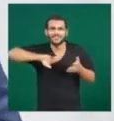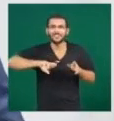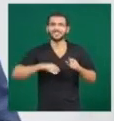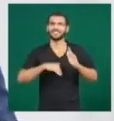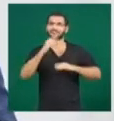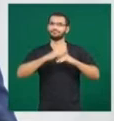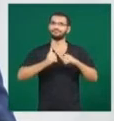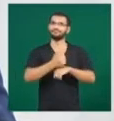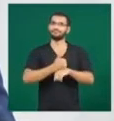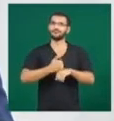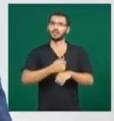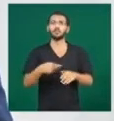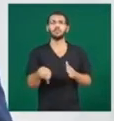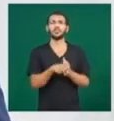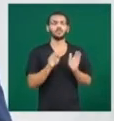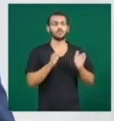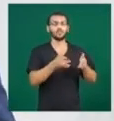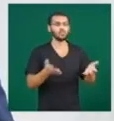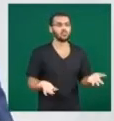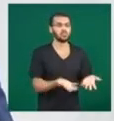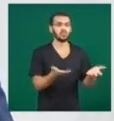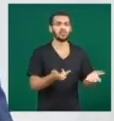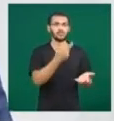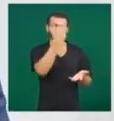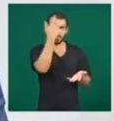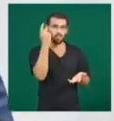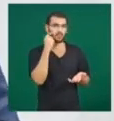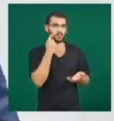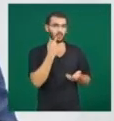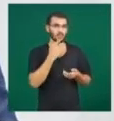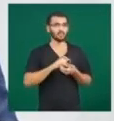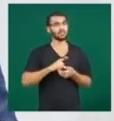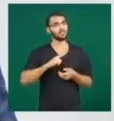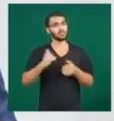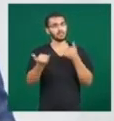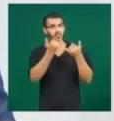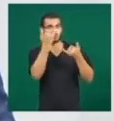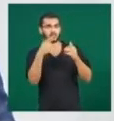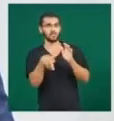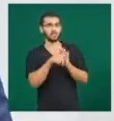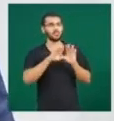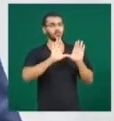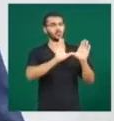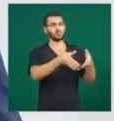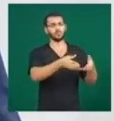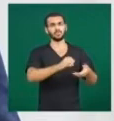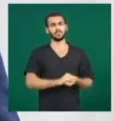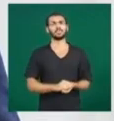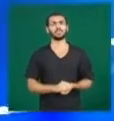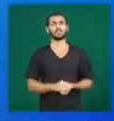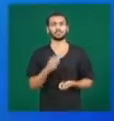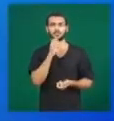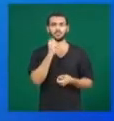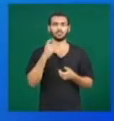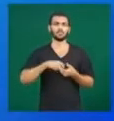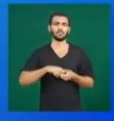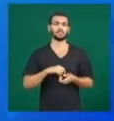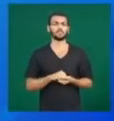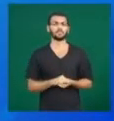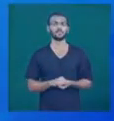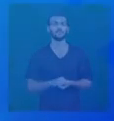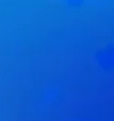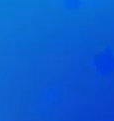foram desenvolvidas com foco na promoção da pessoa surda e com informação e conhecimento a toda a comunidade. Eu volto já.